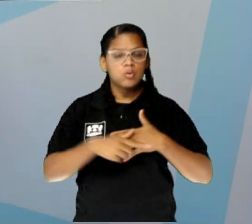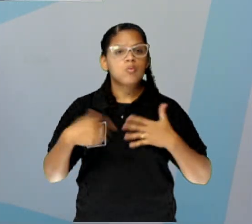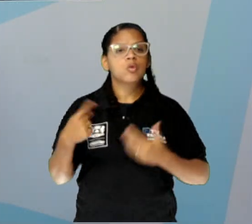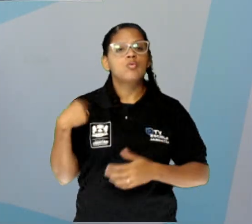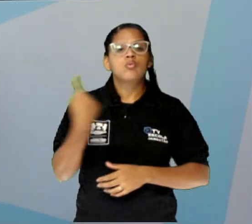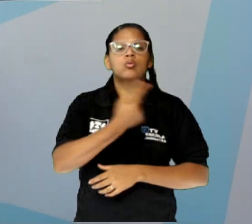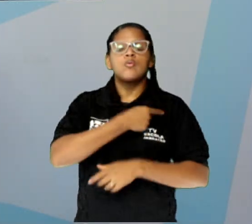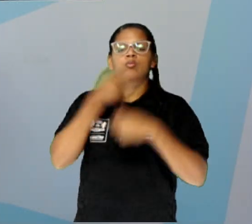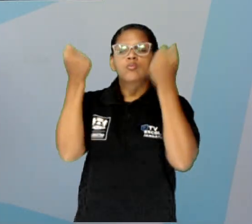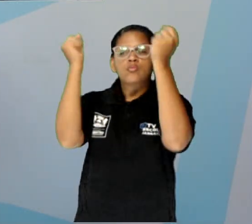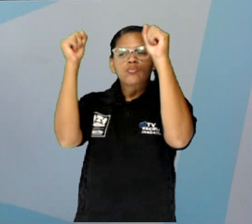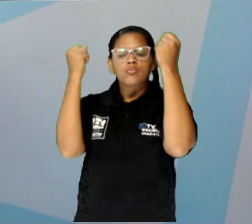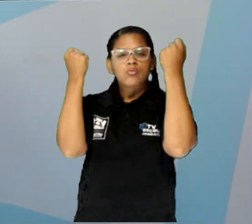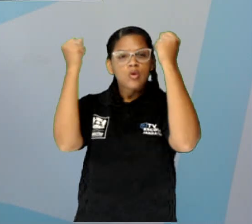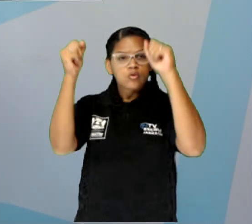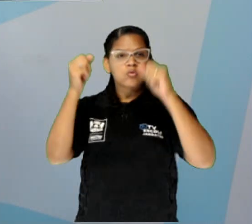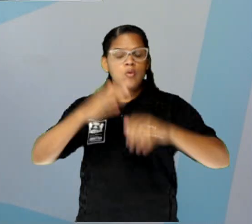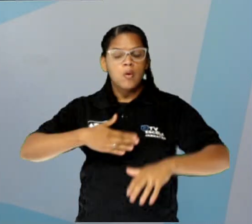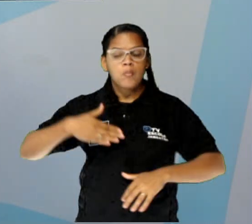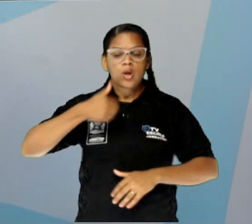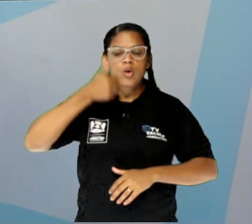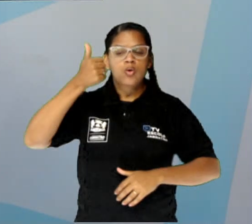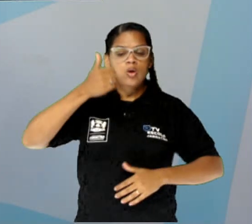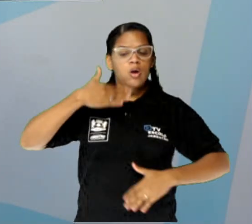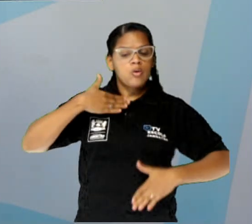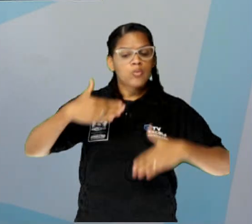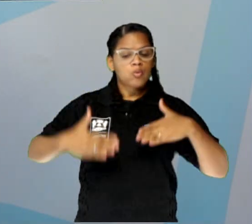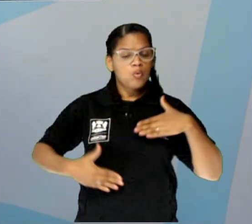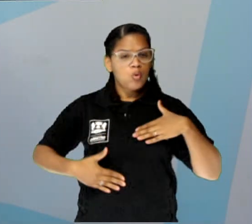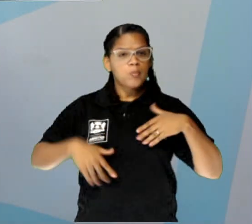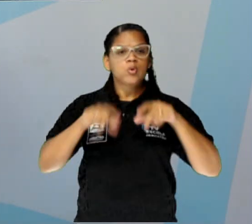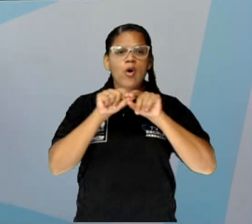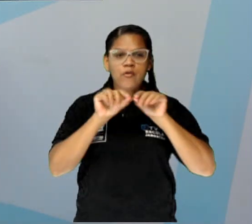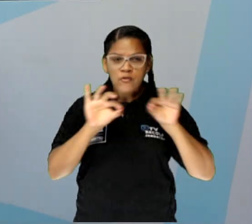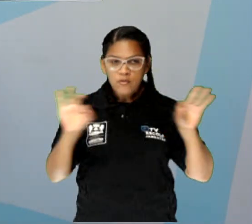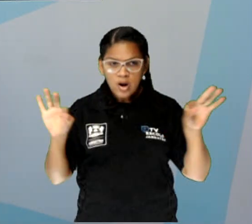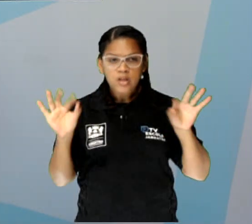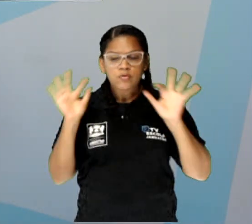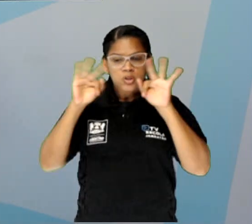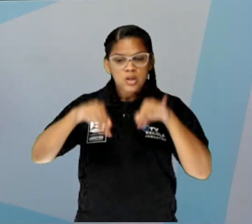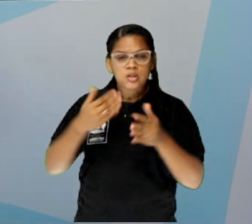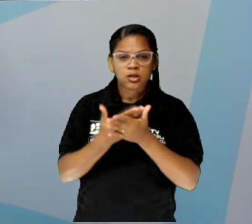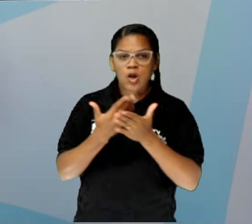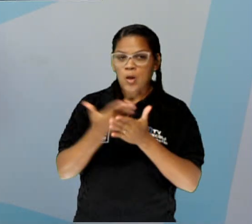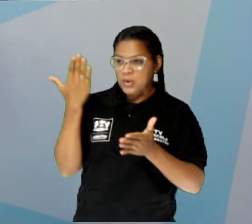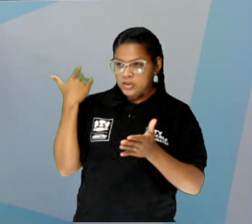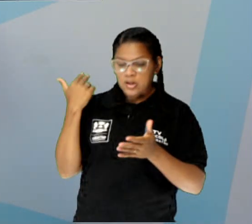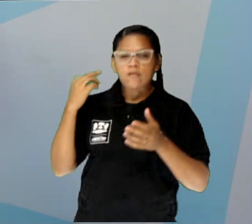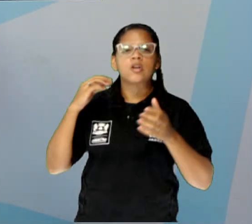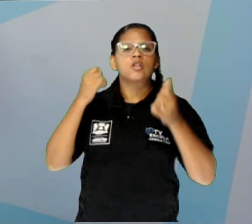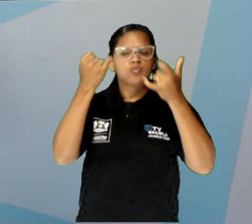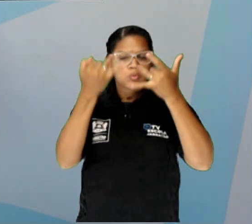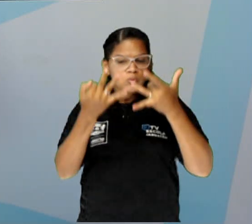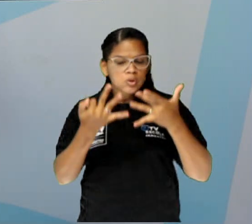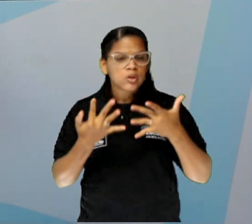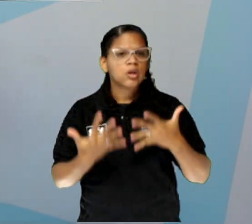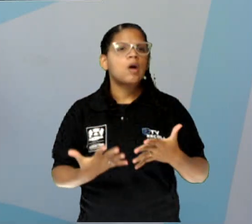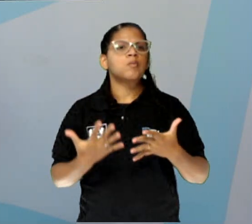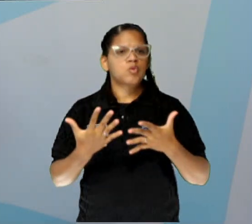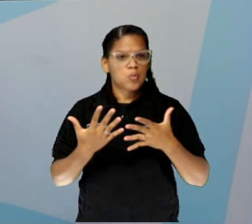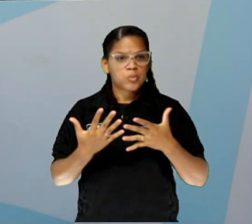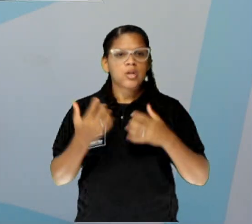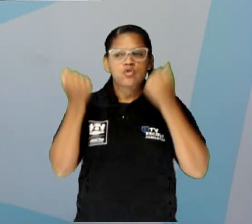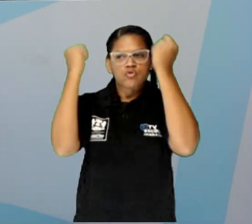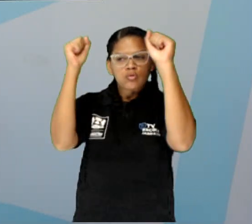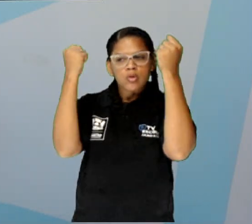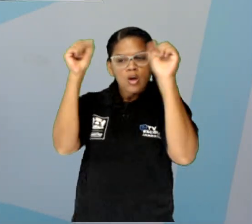melhorar o corpo. Eu deixei até uma frase no final da outra que falava da relação da ginástica, educação, a